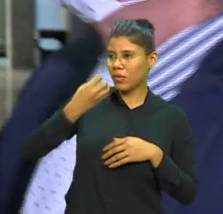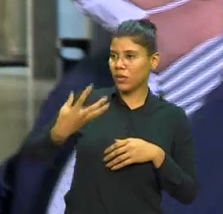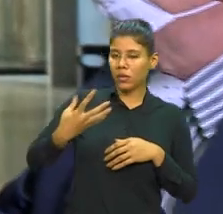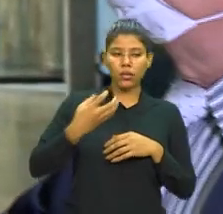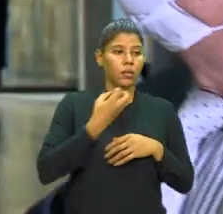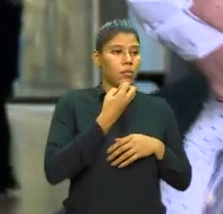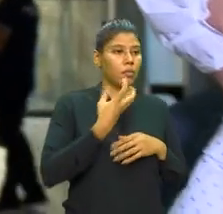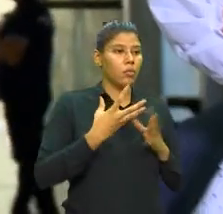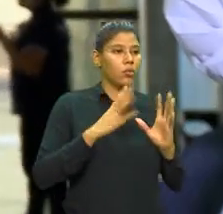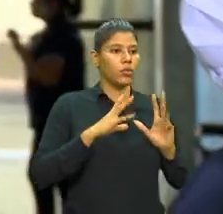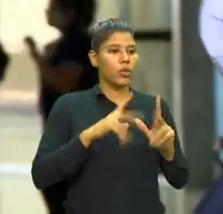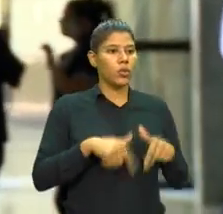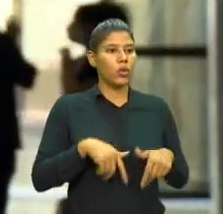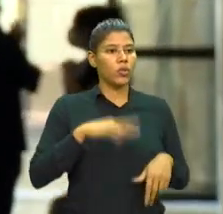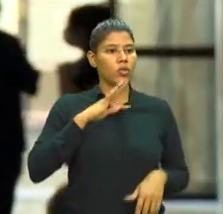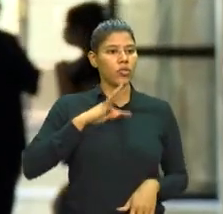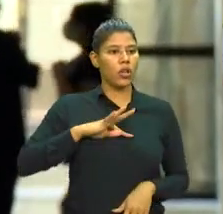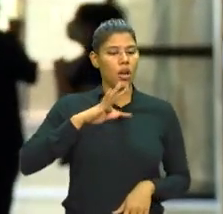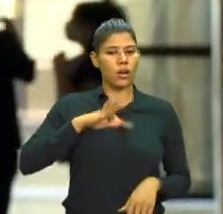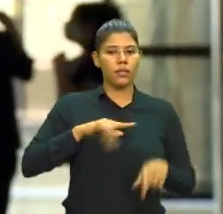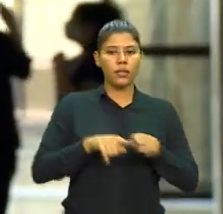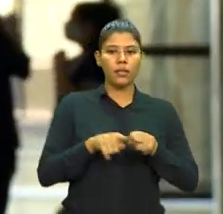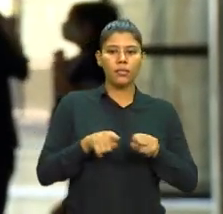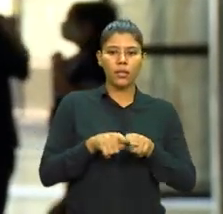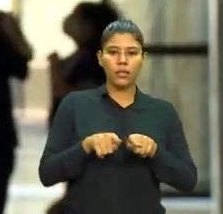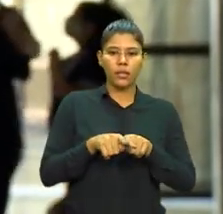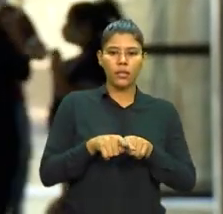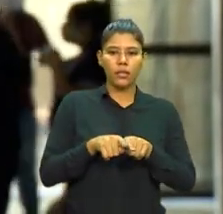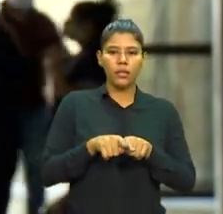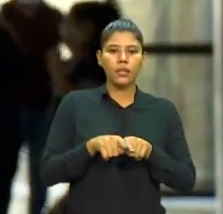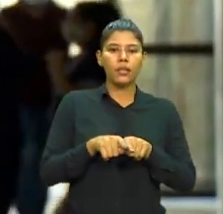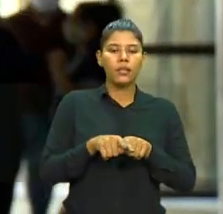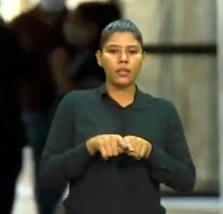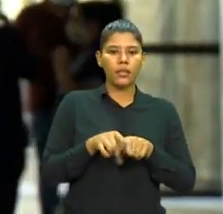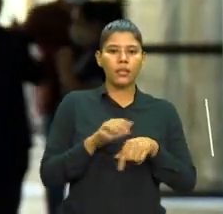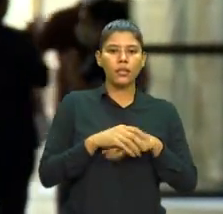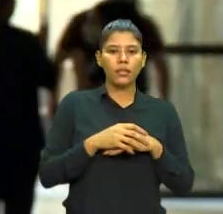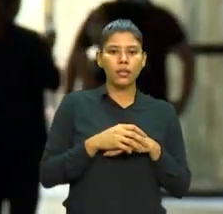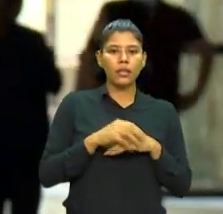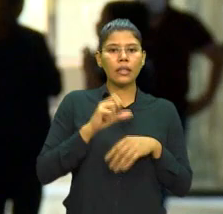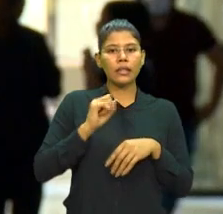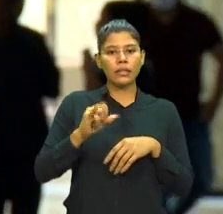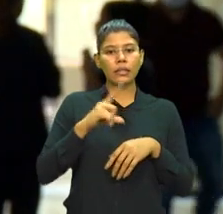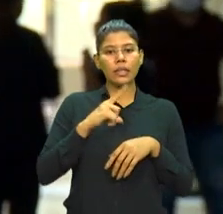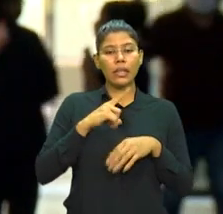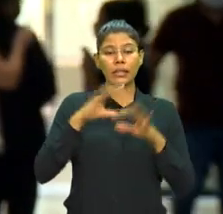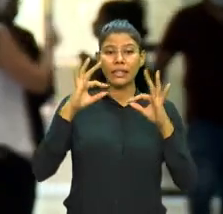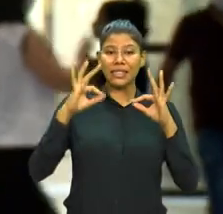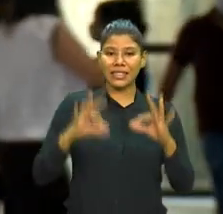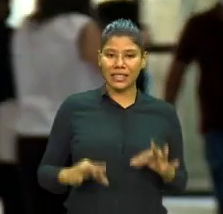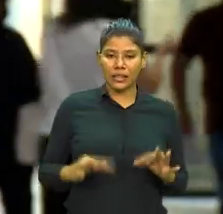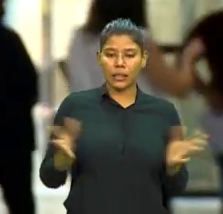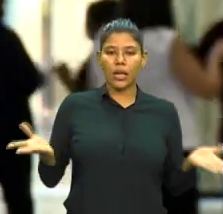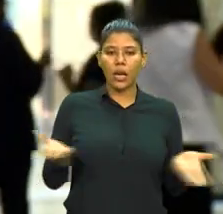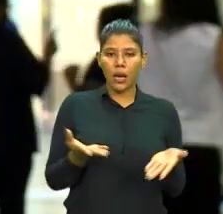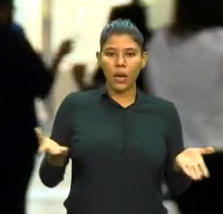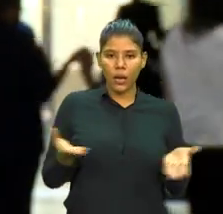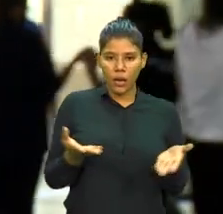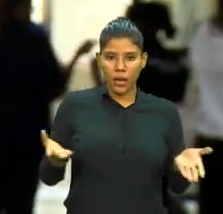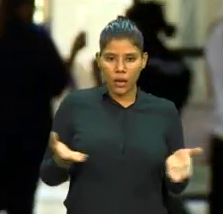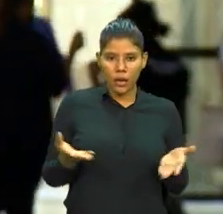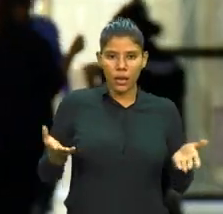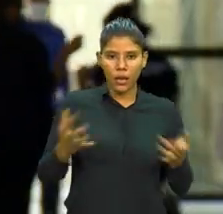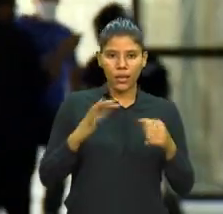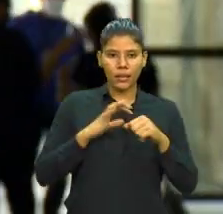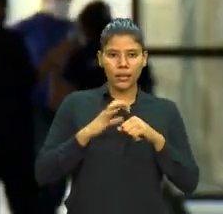a aqueles que vê agora a TV Assembleia eh se há uma certeza agora trazida pela pandemia